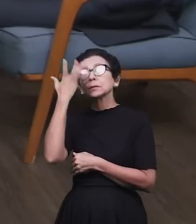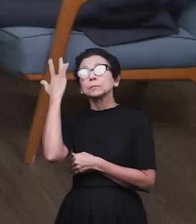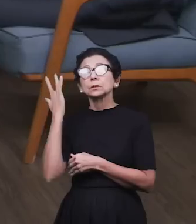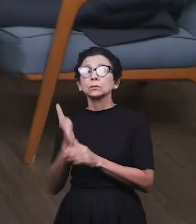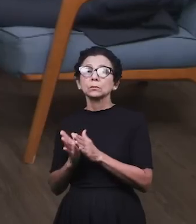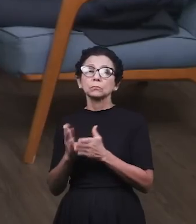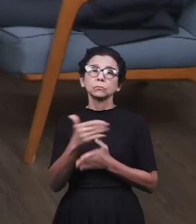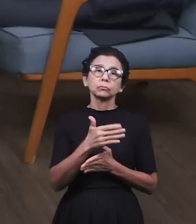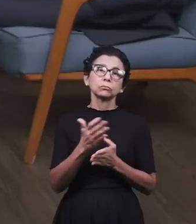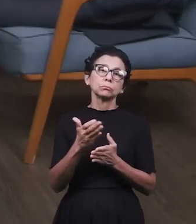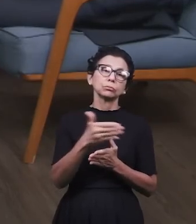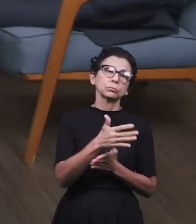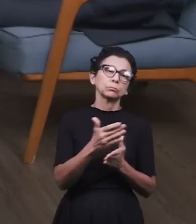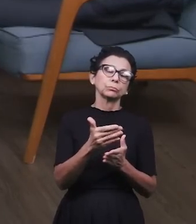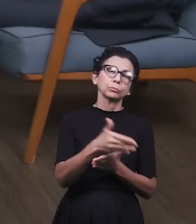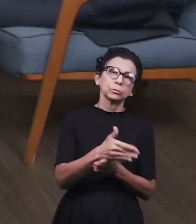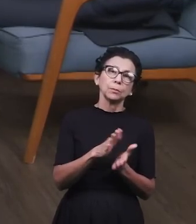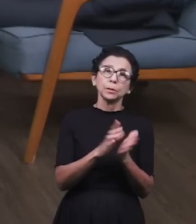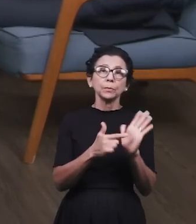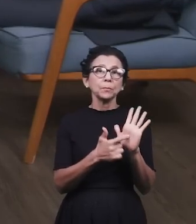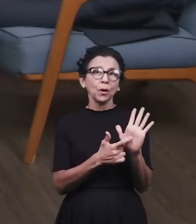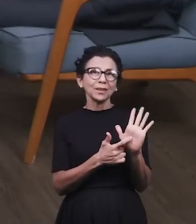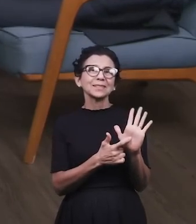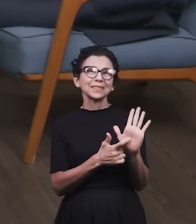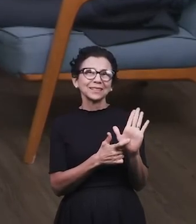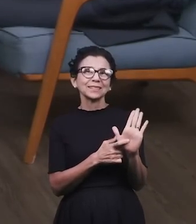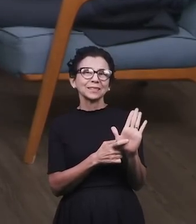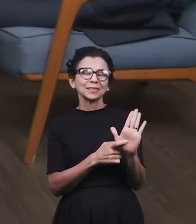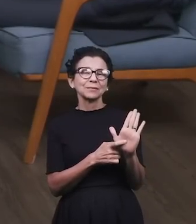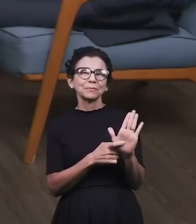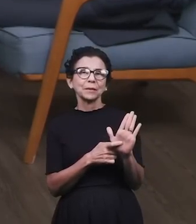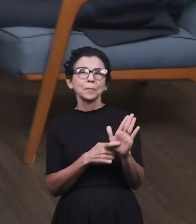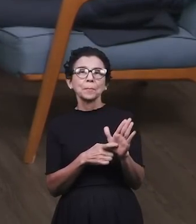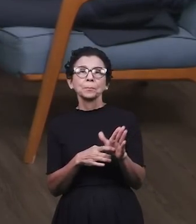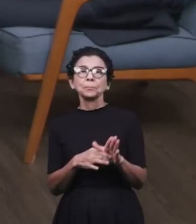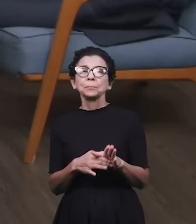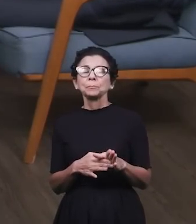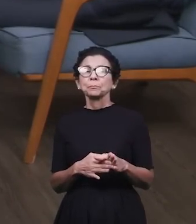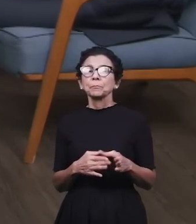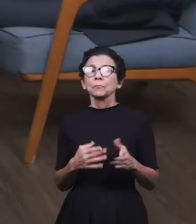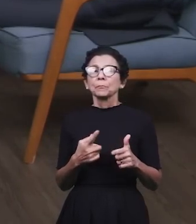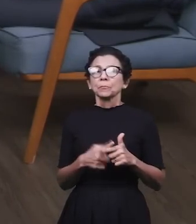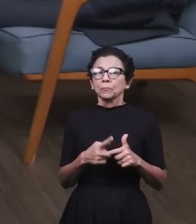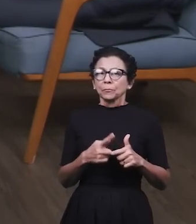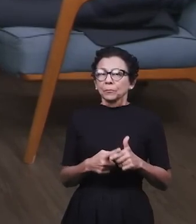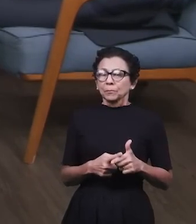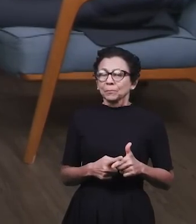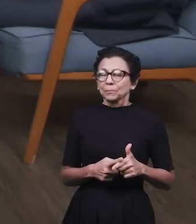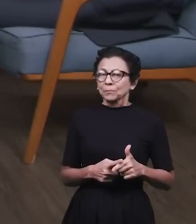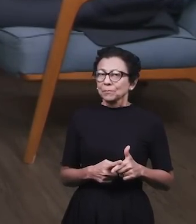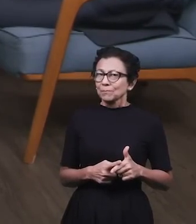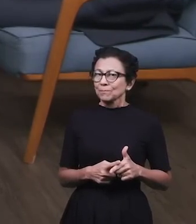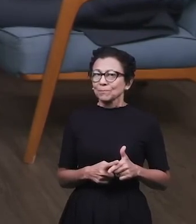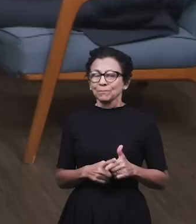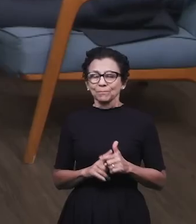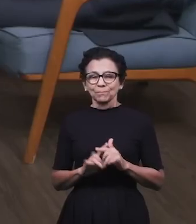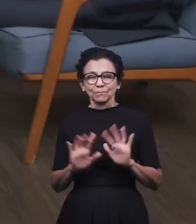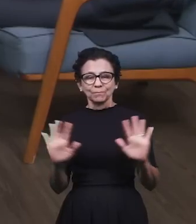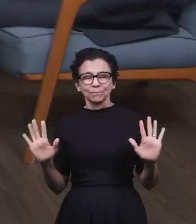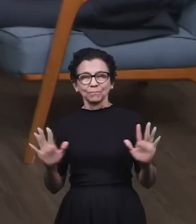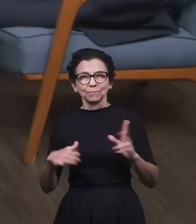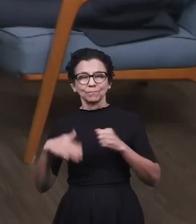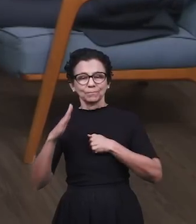exemplos assim. Por quê? Porque em vez de estarem debaixo do governo do Senhor, passaram a